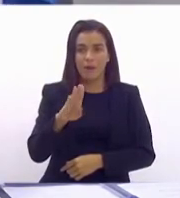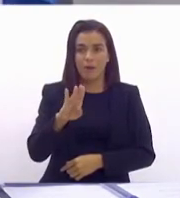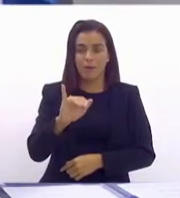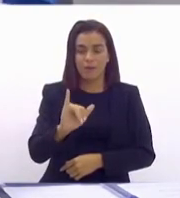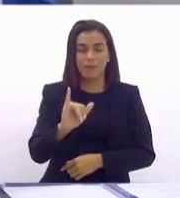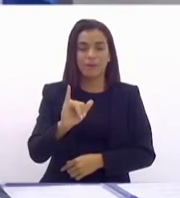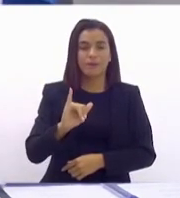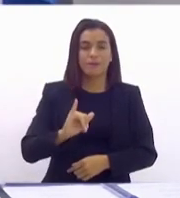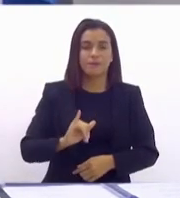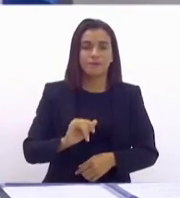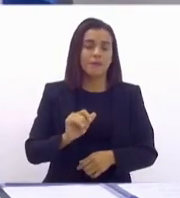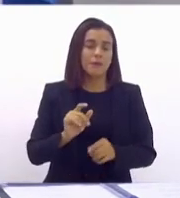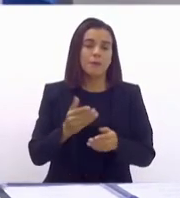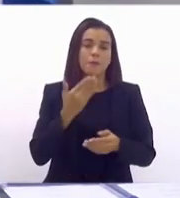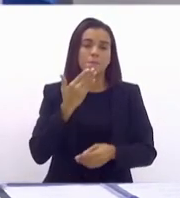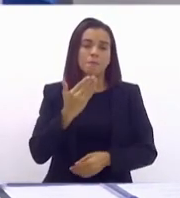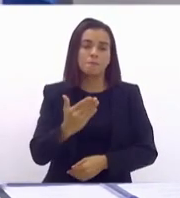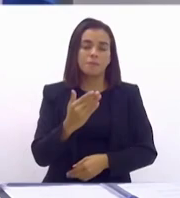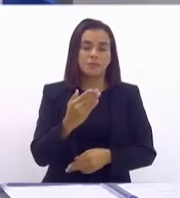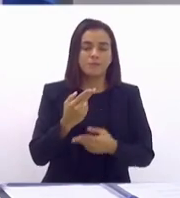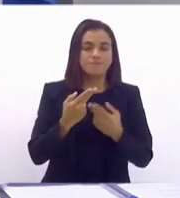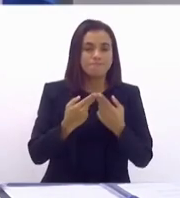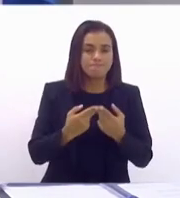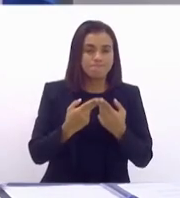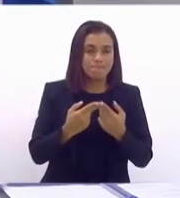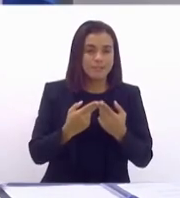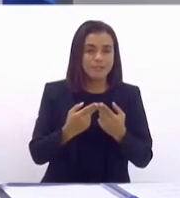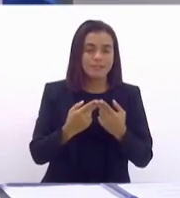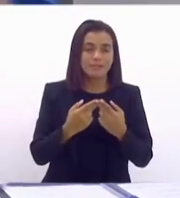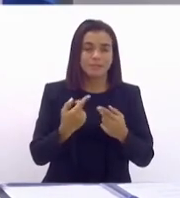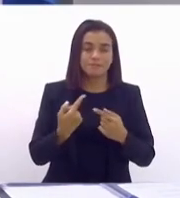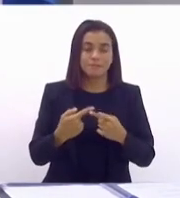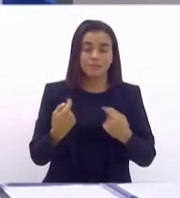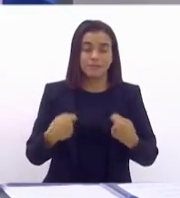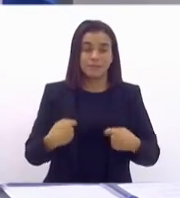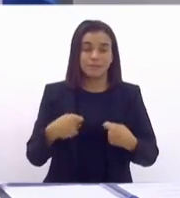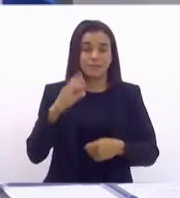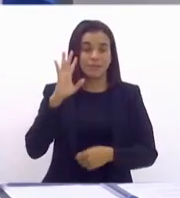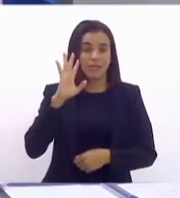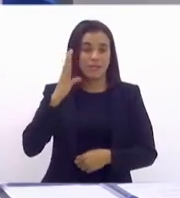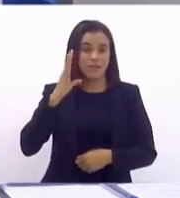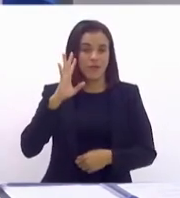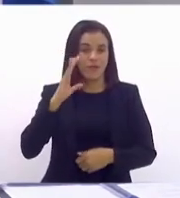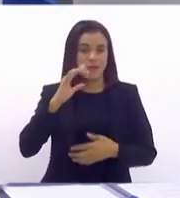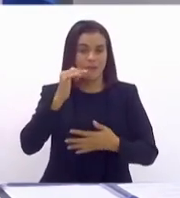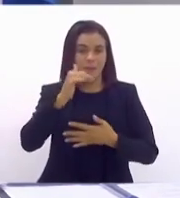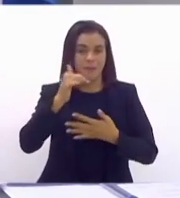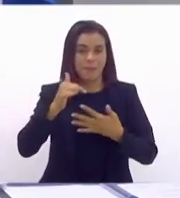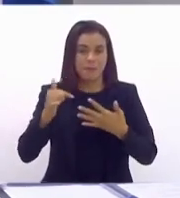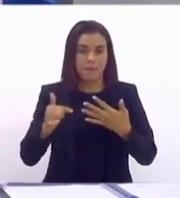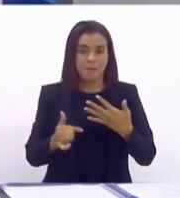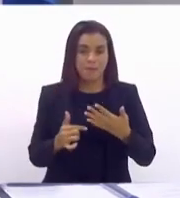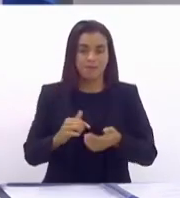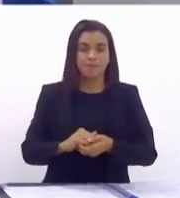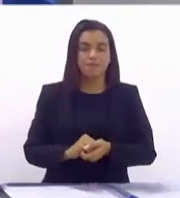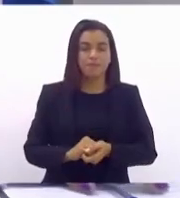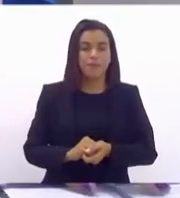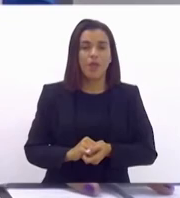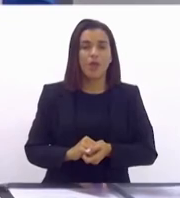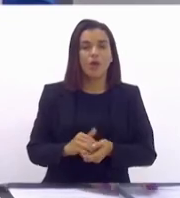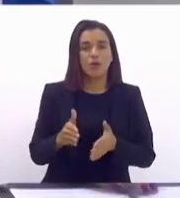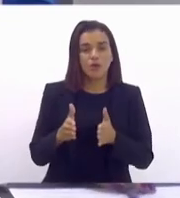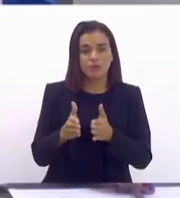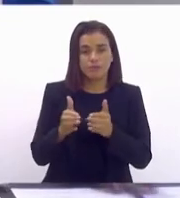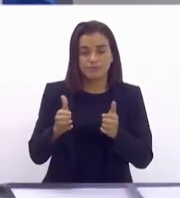Vossas Excelências, porque a gente precisa deliberar algumas coisas. Eu gostaria de solicitar